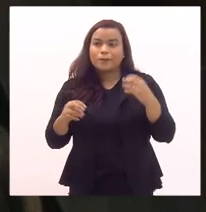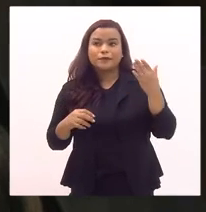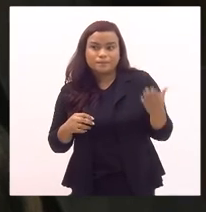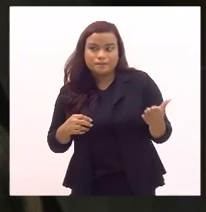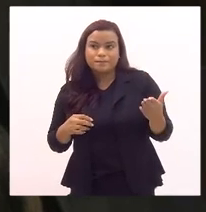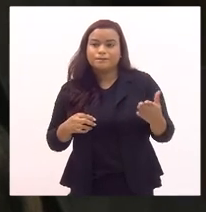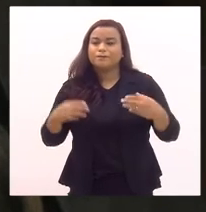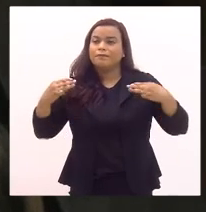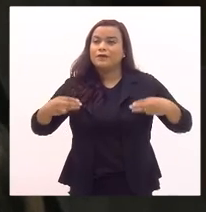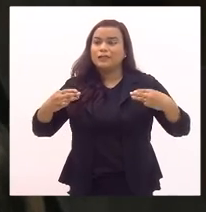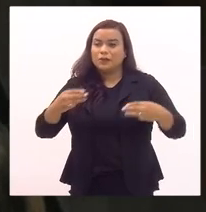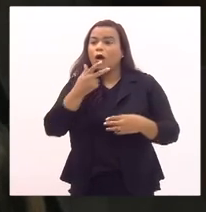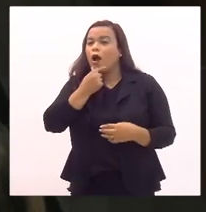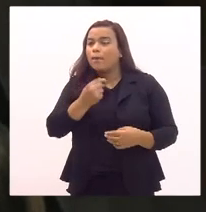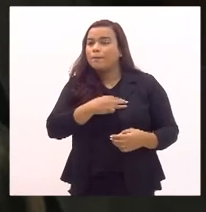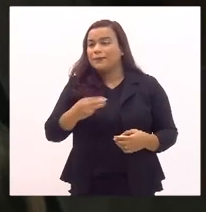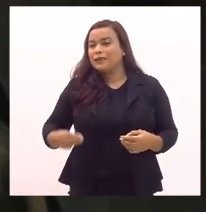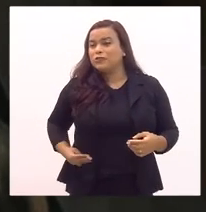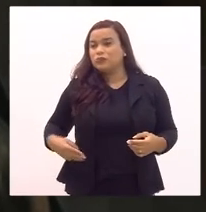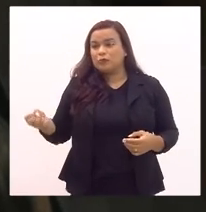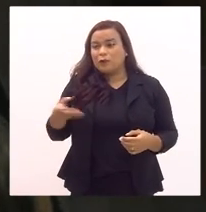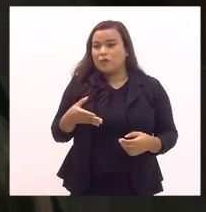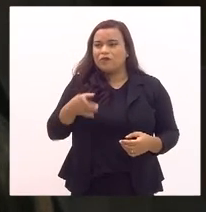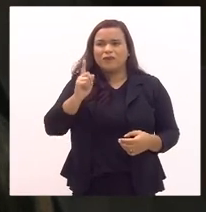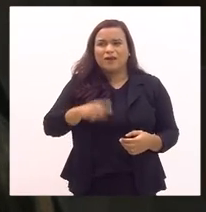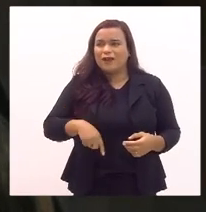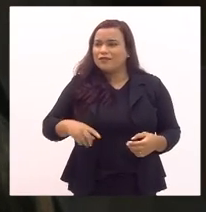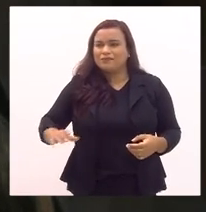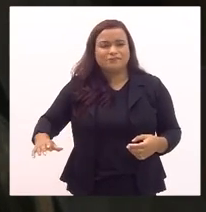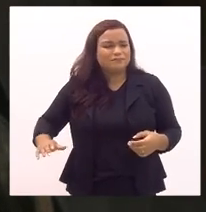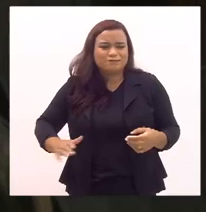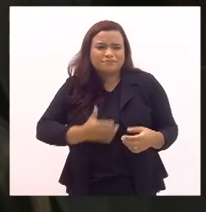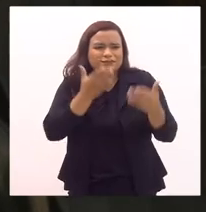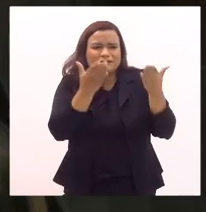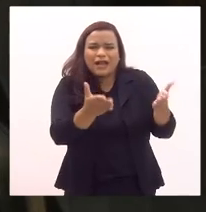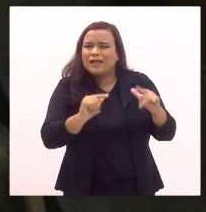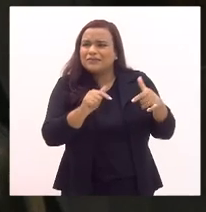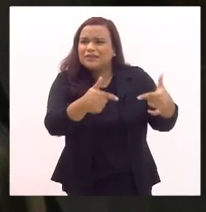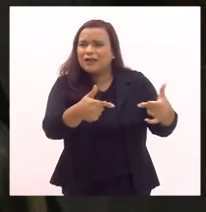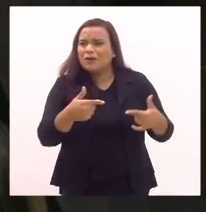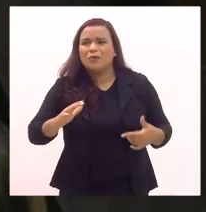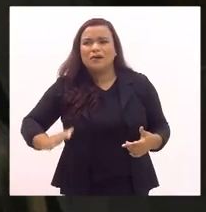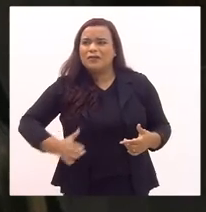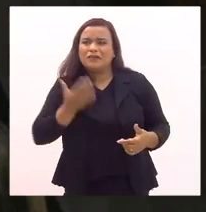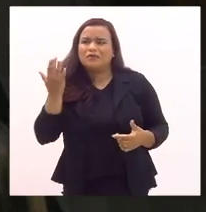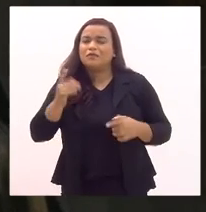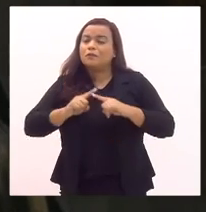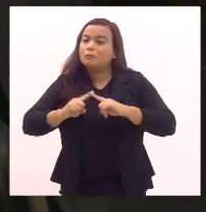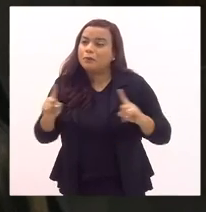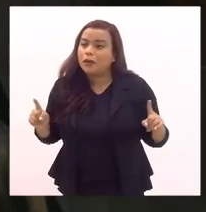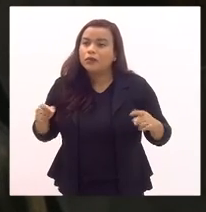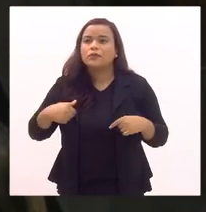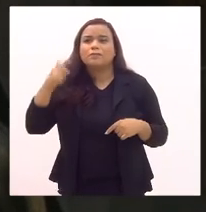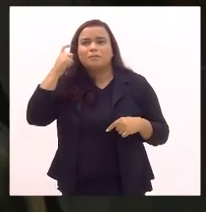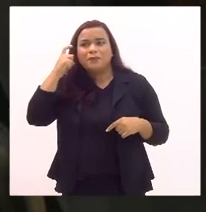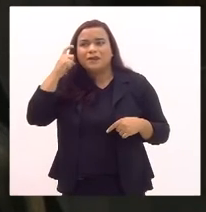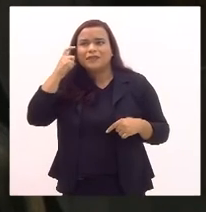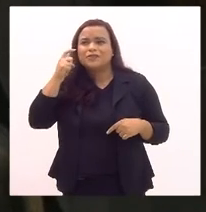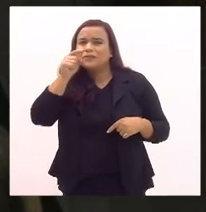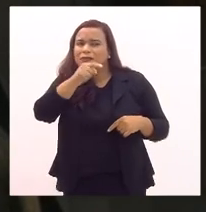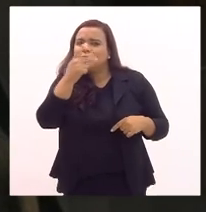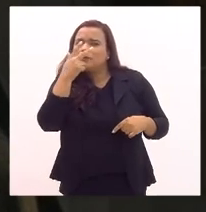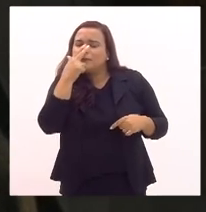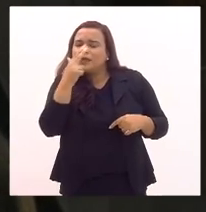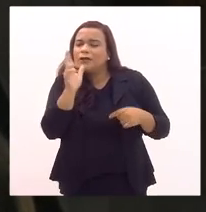do novo Ministro que no mérito horror o desastre é mas tem o papel penso eu de servir como cortina de fumaça